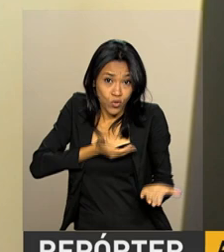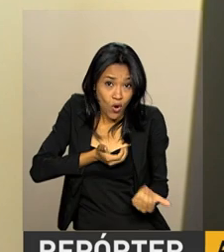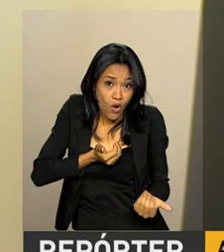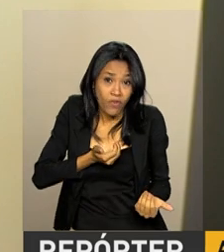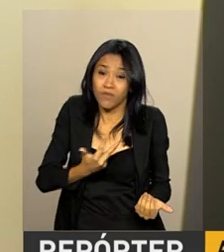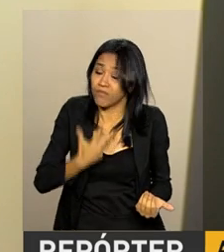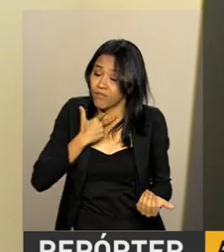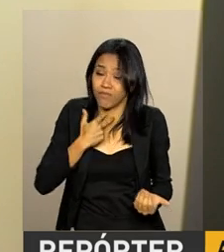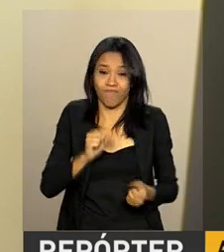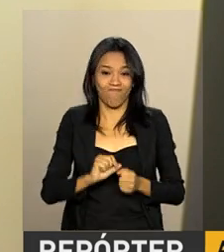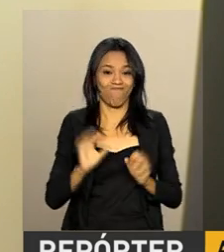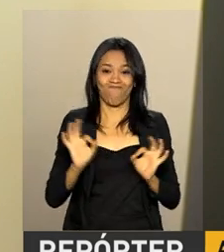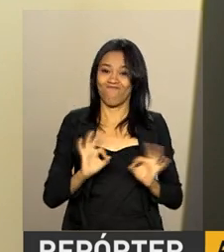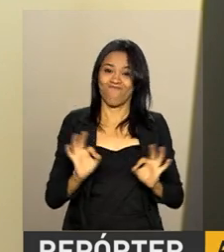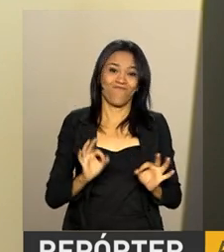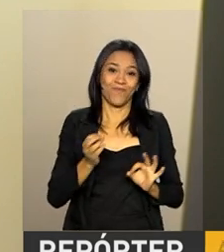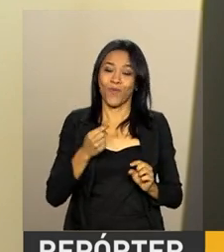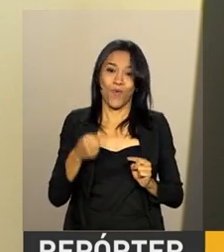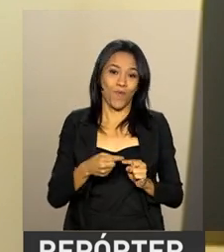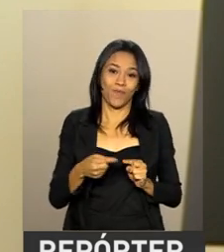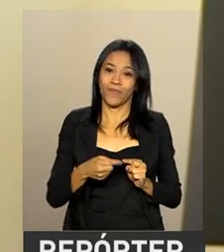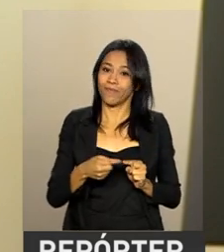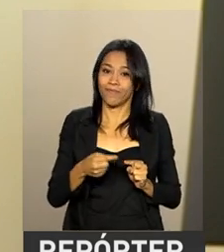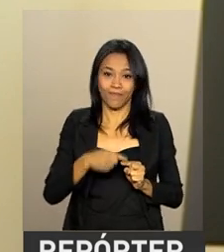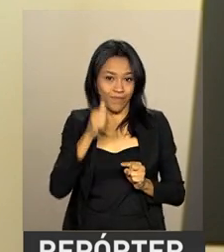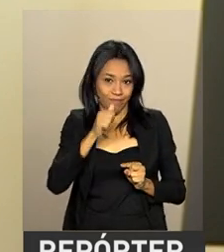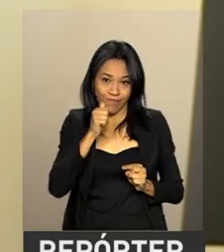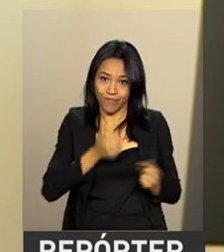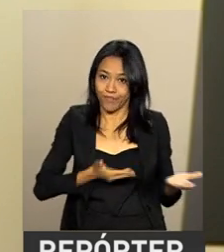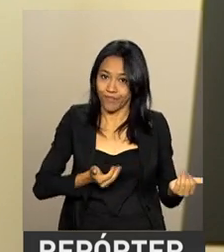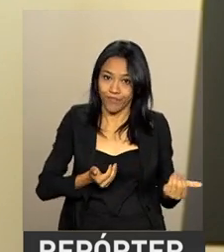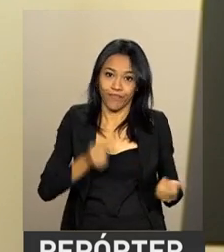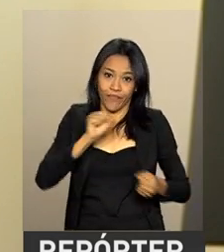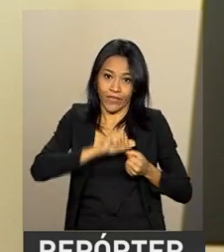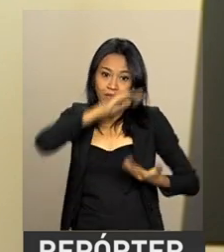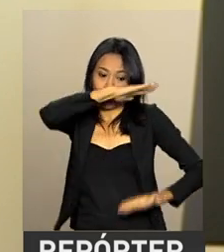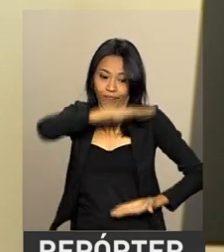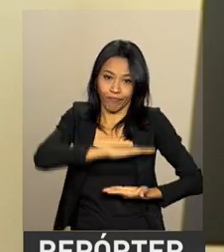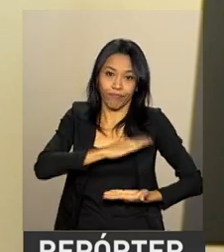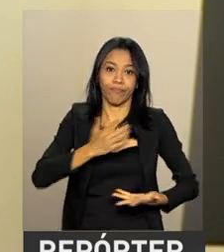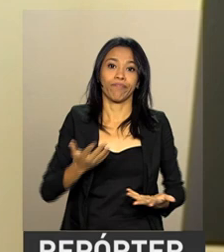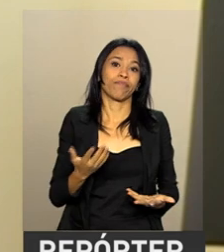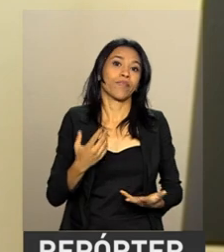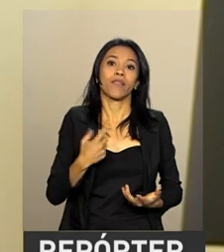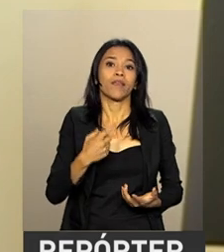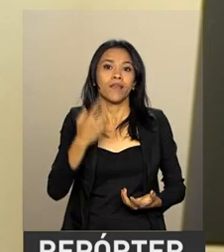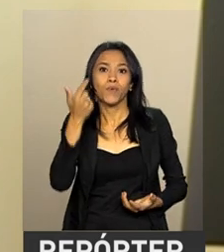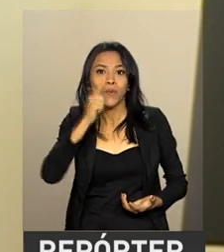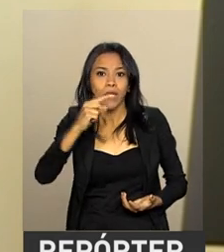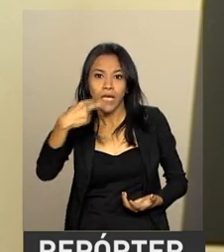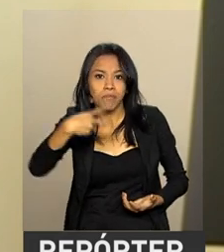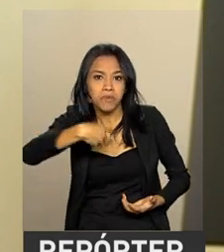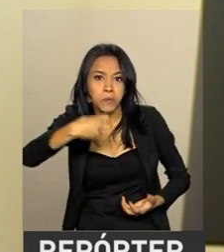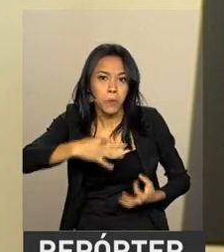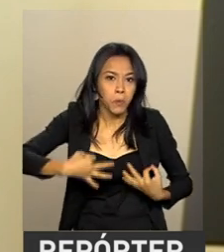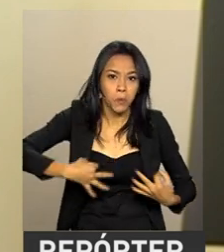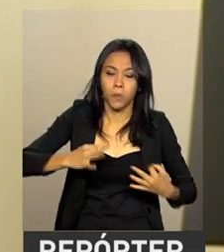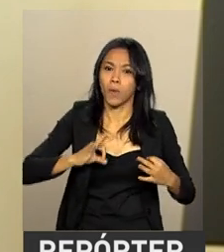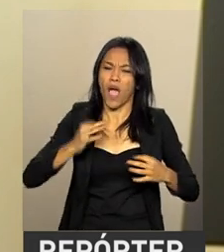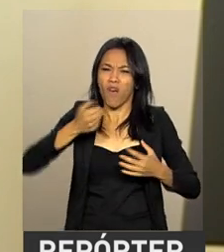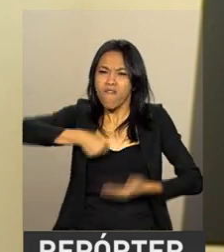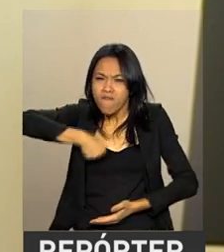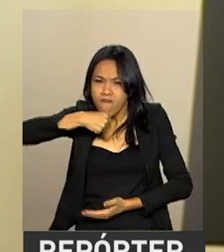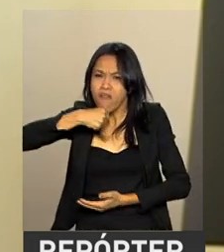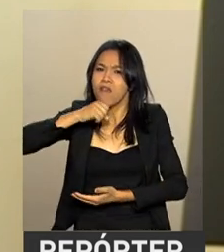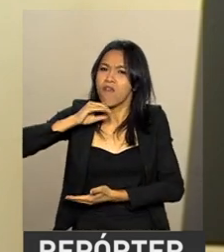tecido mamário, tecido glandular mamário, e a imagem não tem a mesma qualidade. E mulheres mais velhas, então a gente